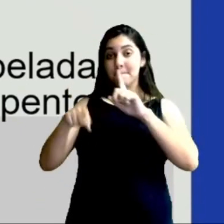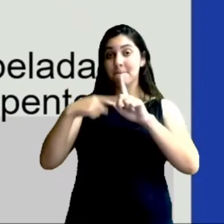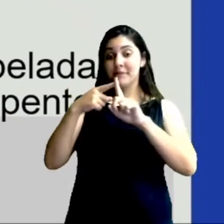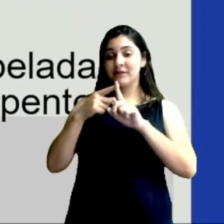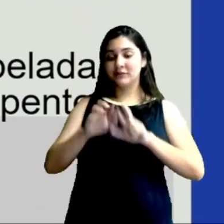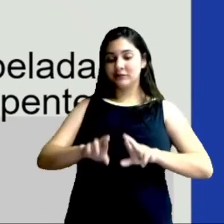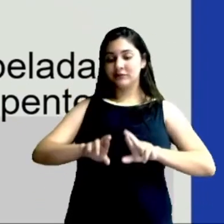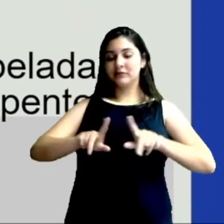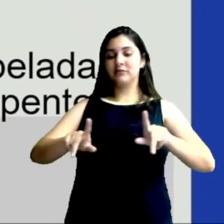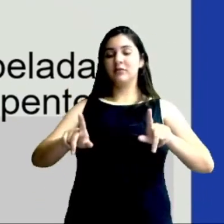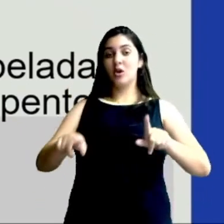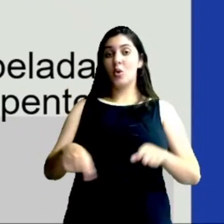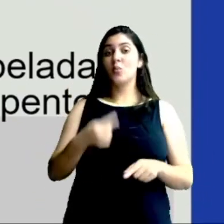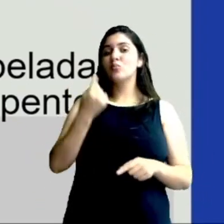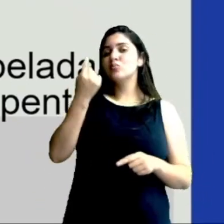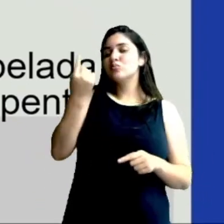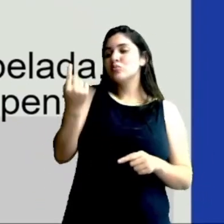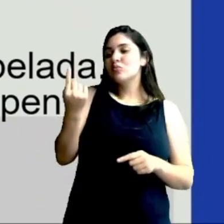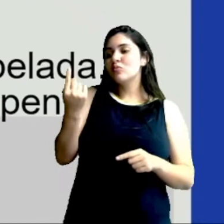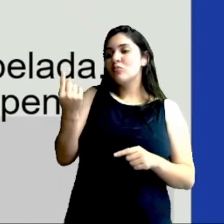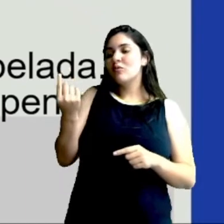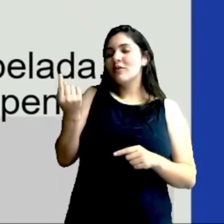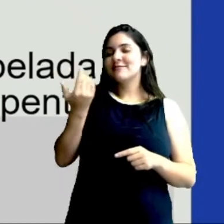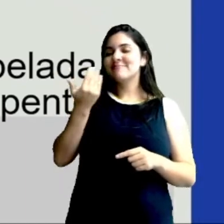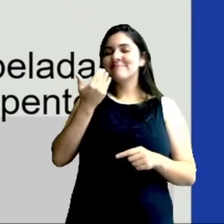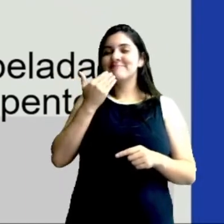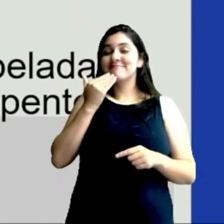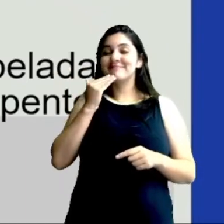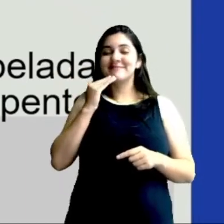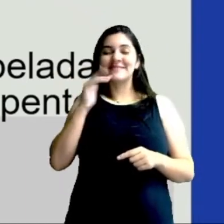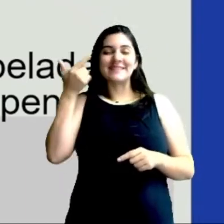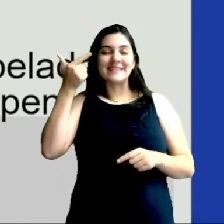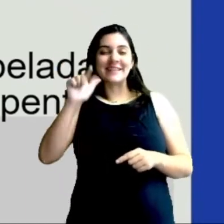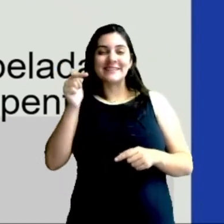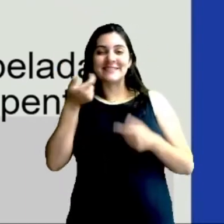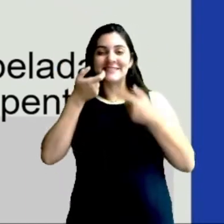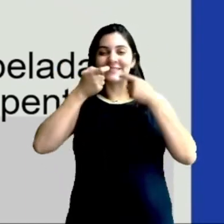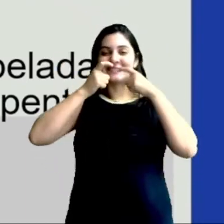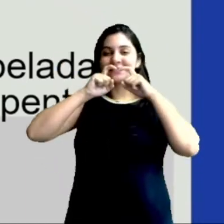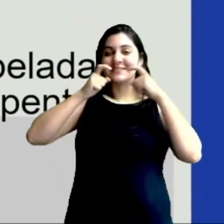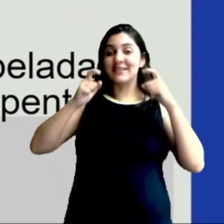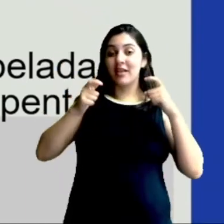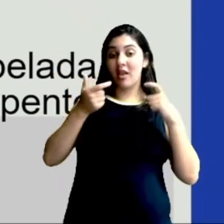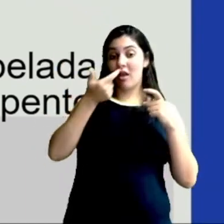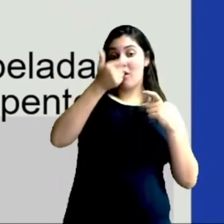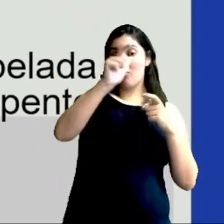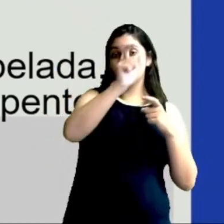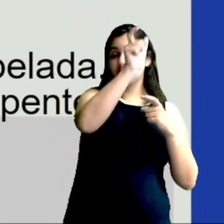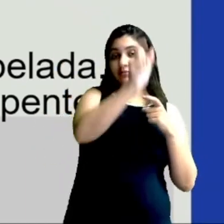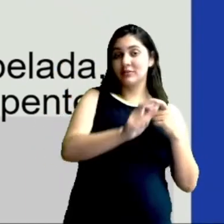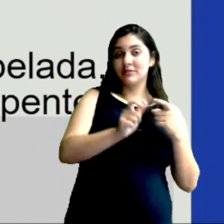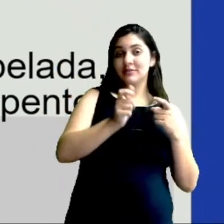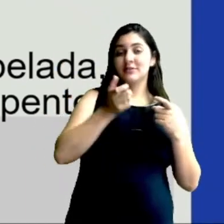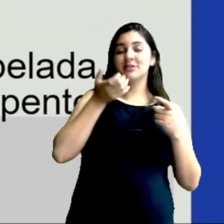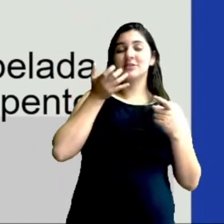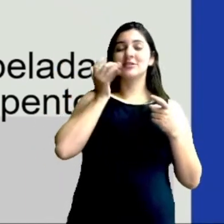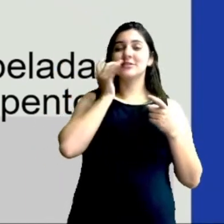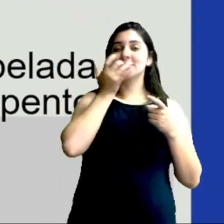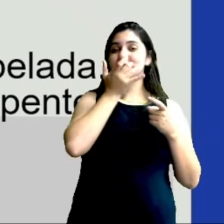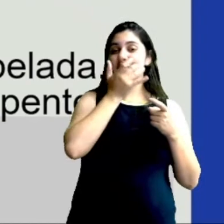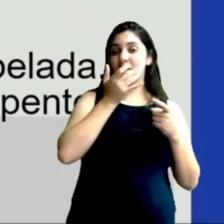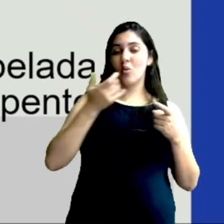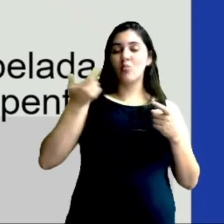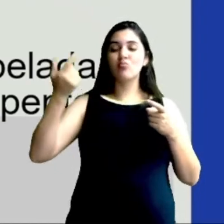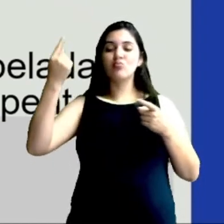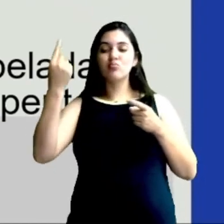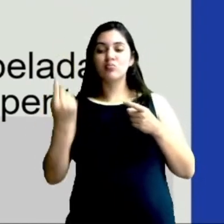muito diferente uma toda vez dentada ou o presidente uma onda